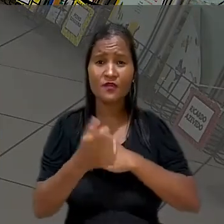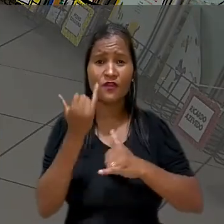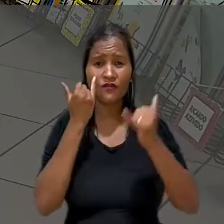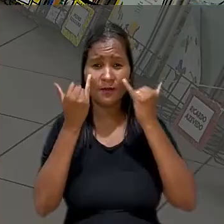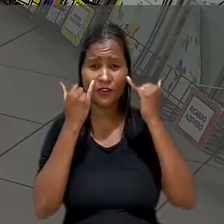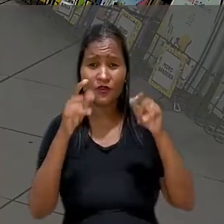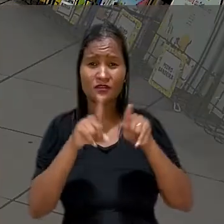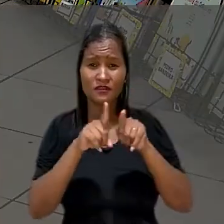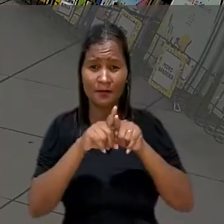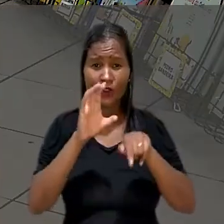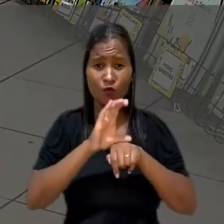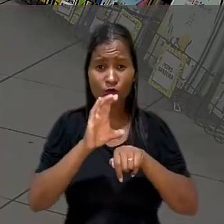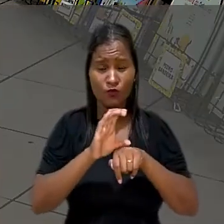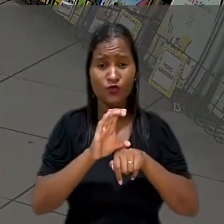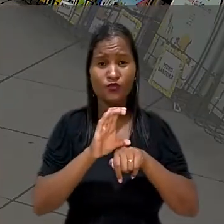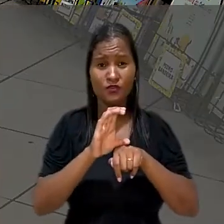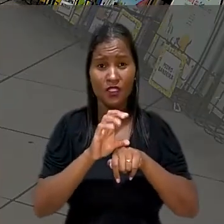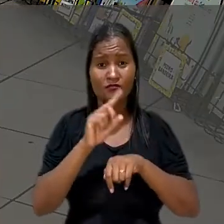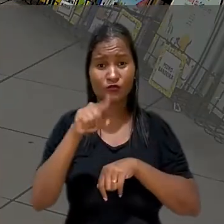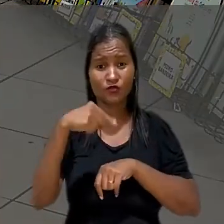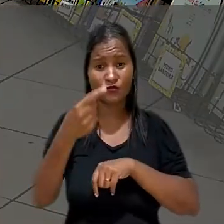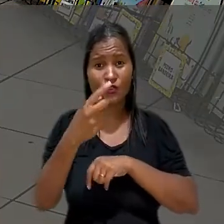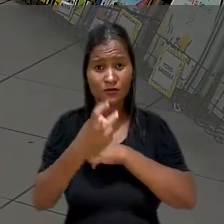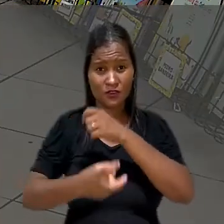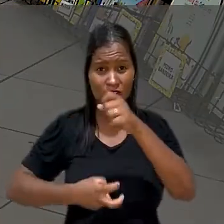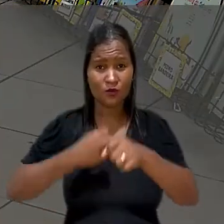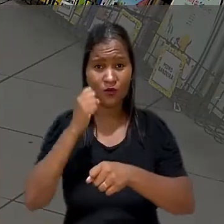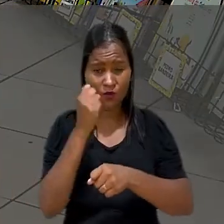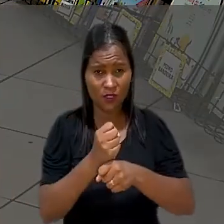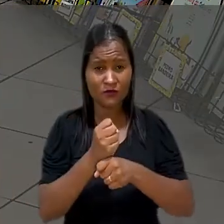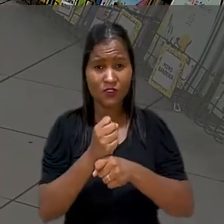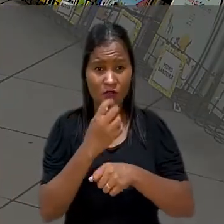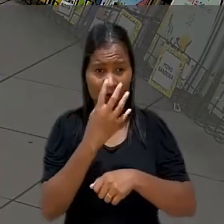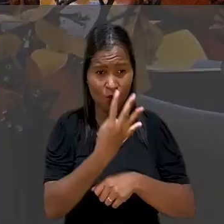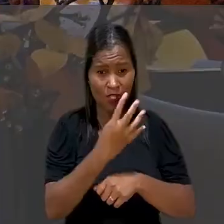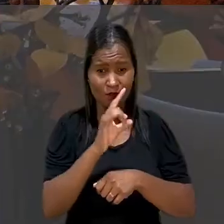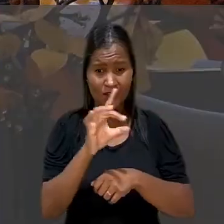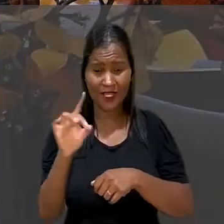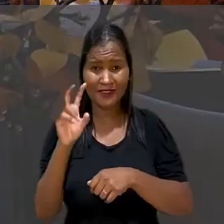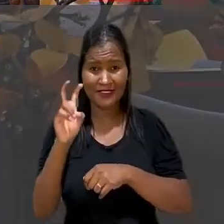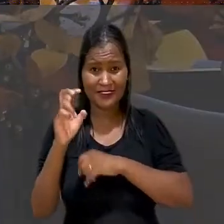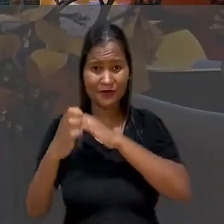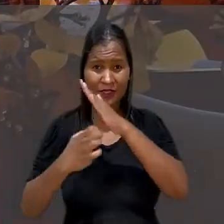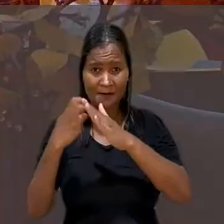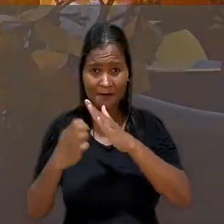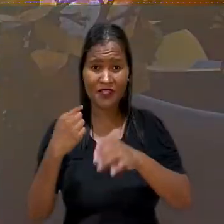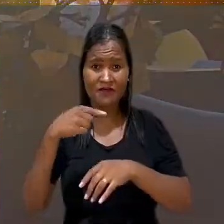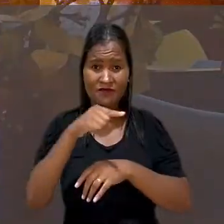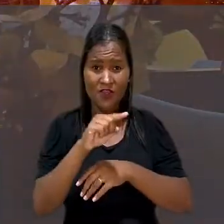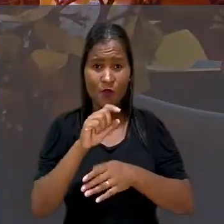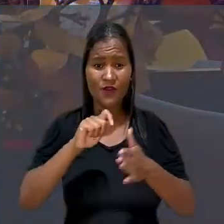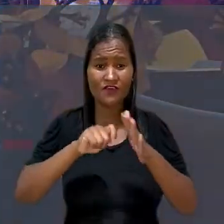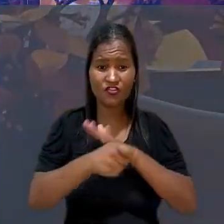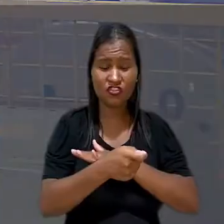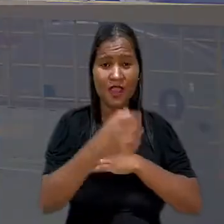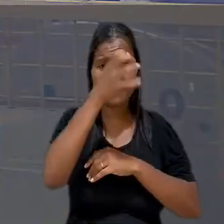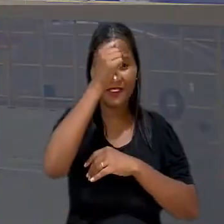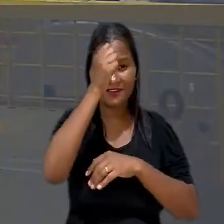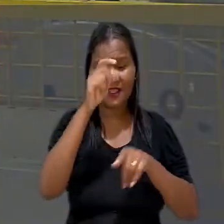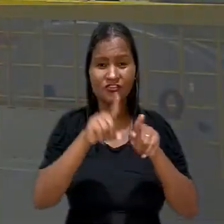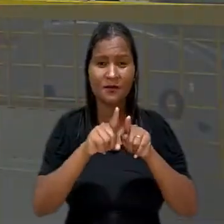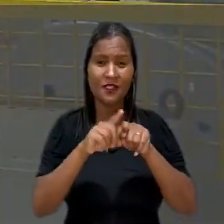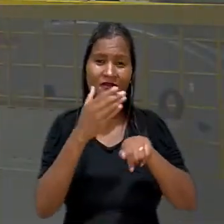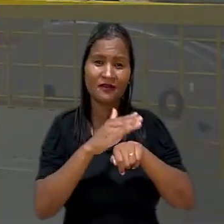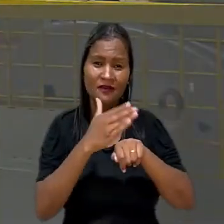em requalificação. Não é à toa que nos próximos 5 anos, 4 em cada 5 empresas pesquisadas planejam investir em aprendizagem